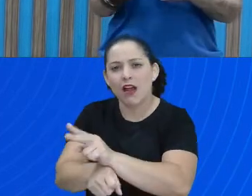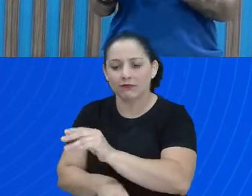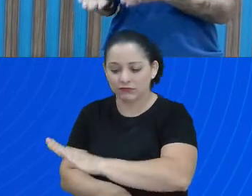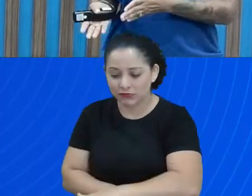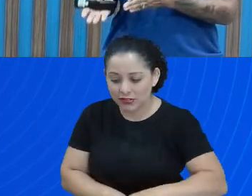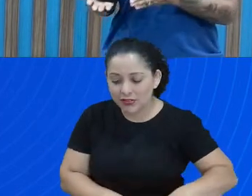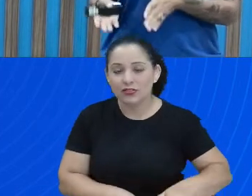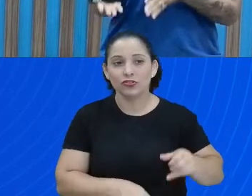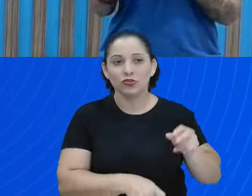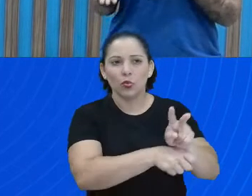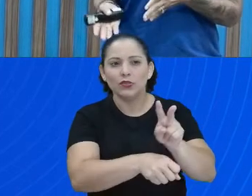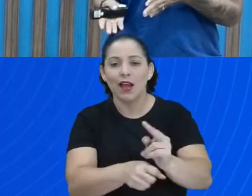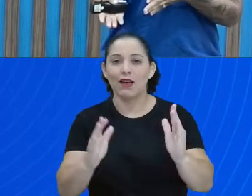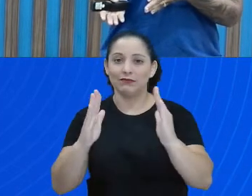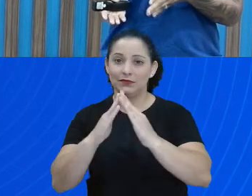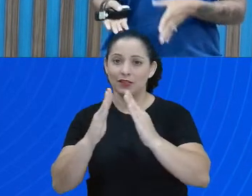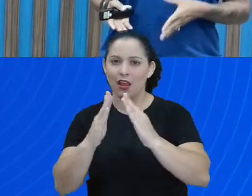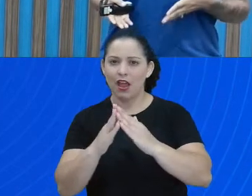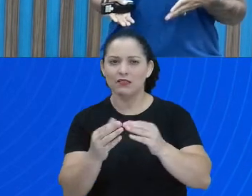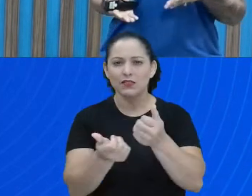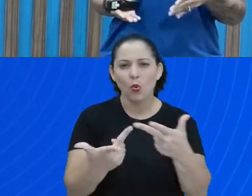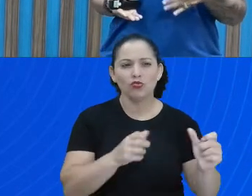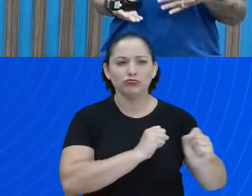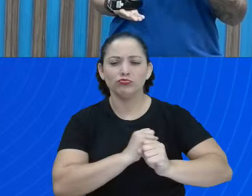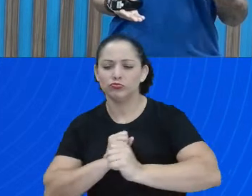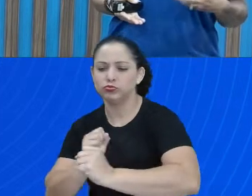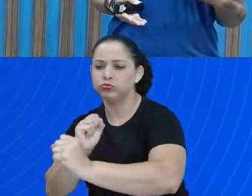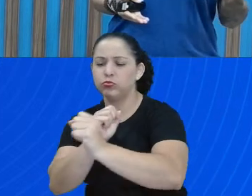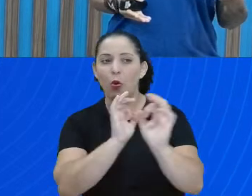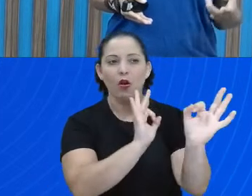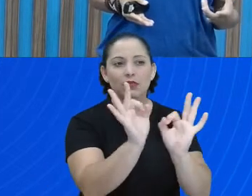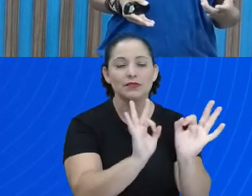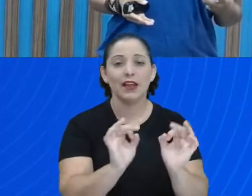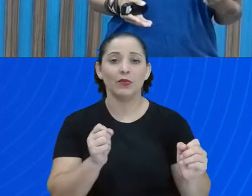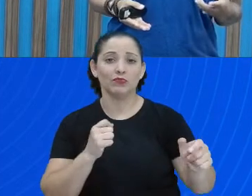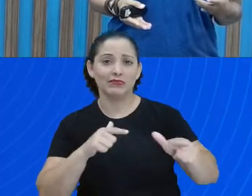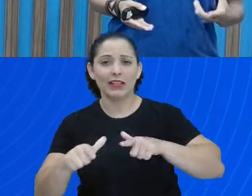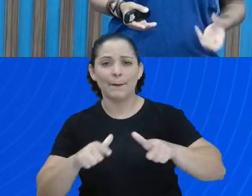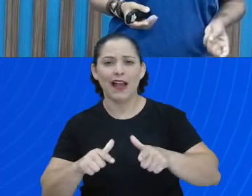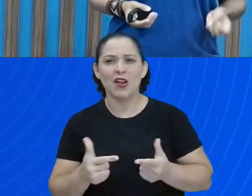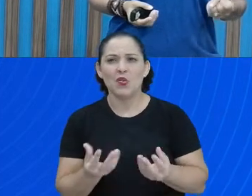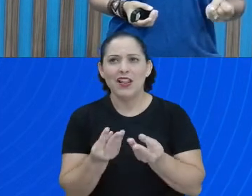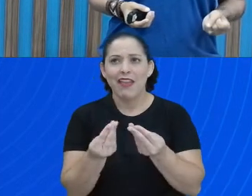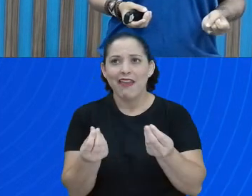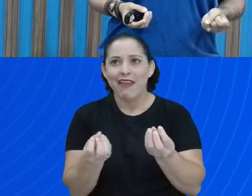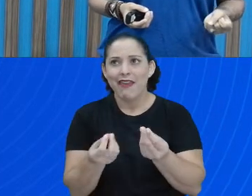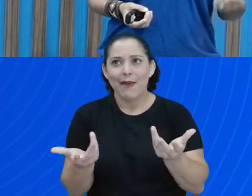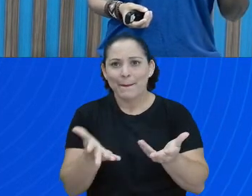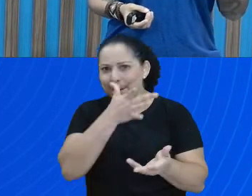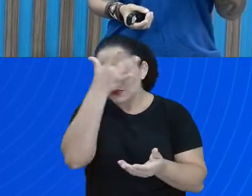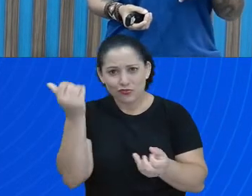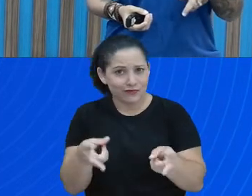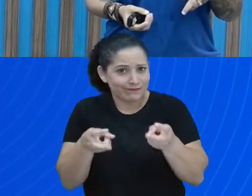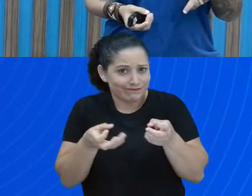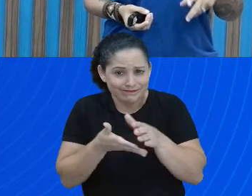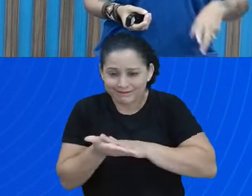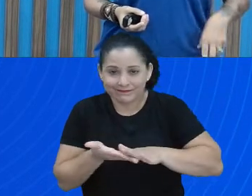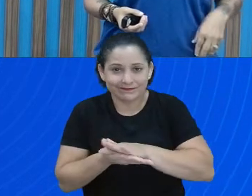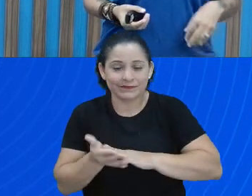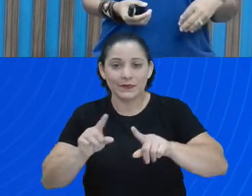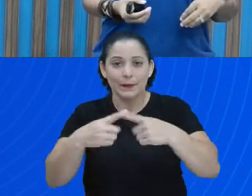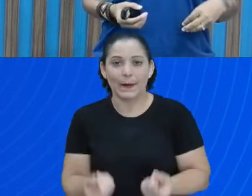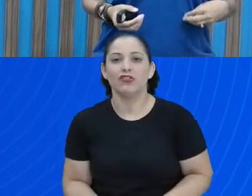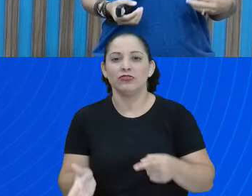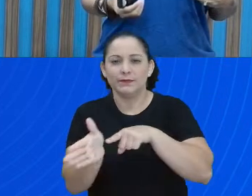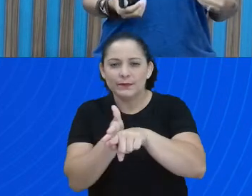trabalho doméstico, que é um trabalho fundamental, é um trabalho que sequer é visto, tá? Então, segundo o IBGE, né, que é